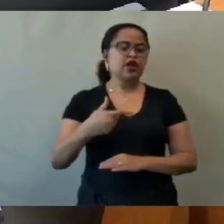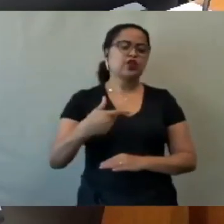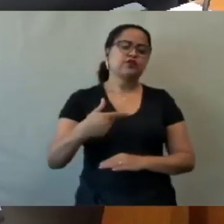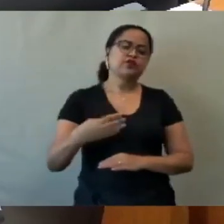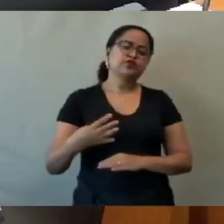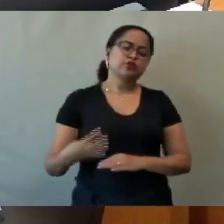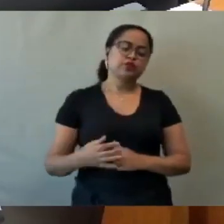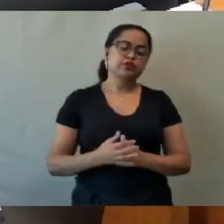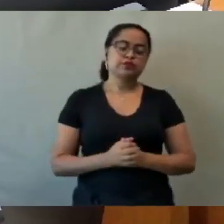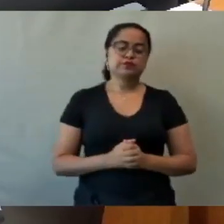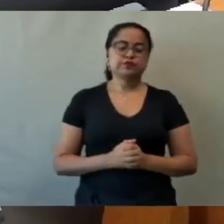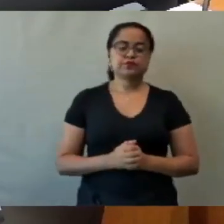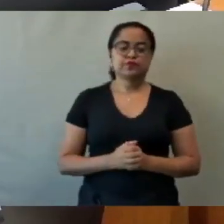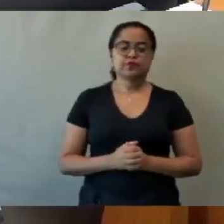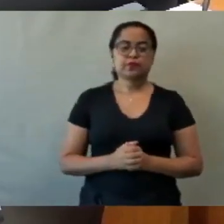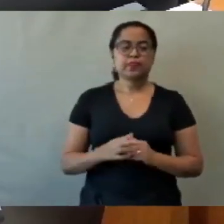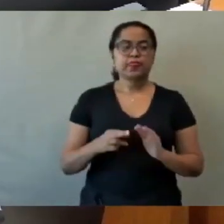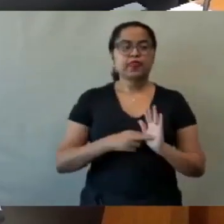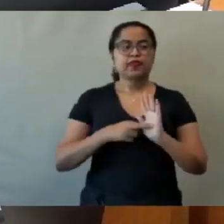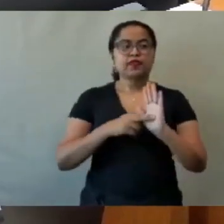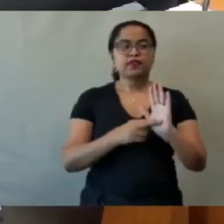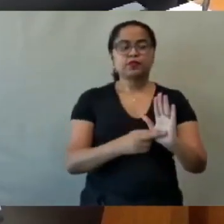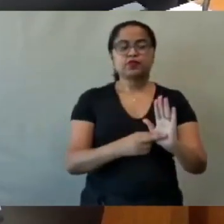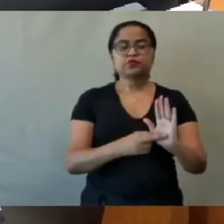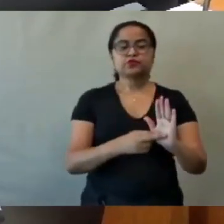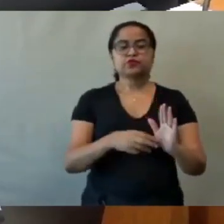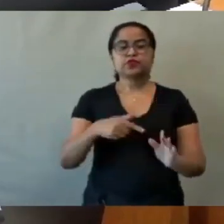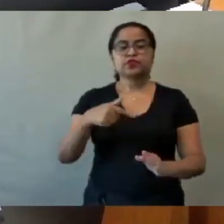789/2024. Requerimento de comissão